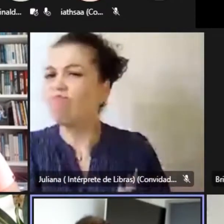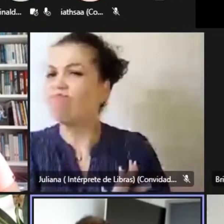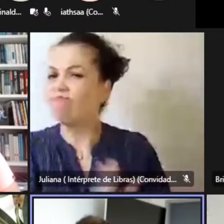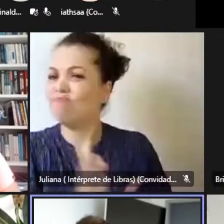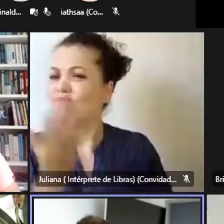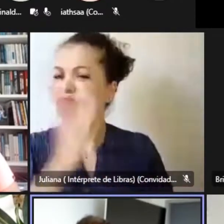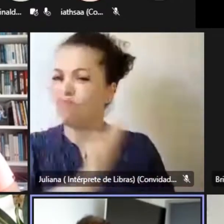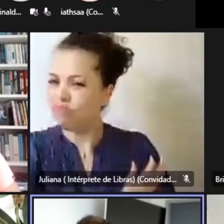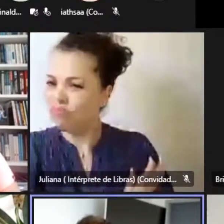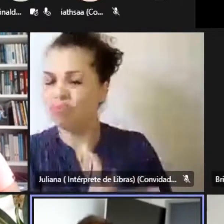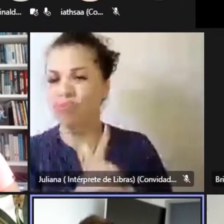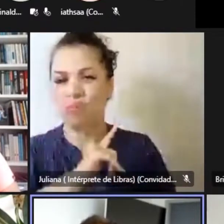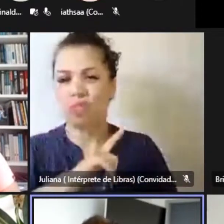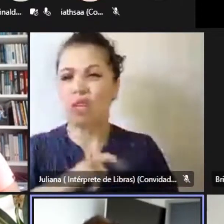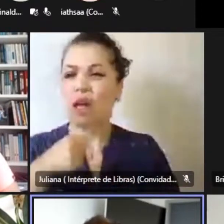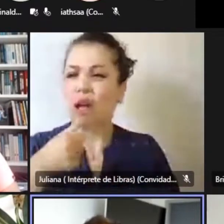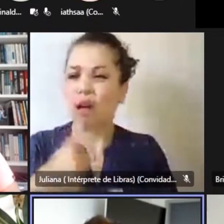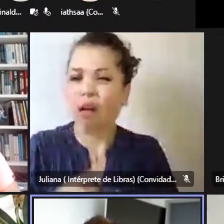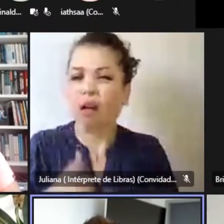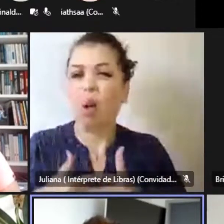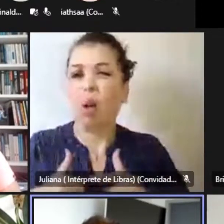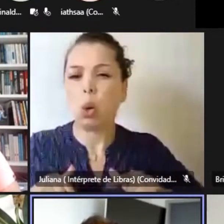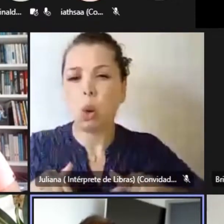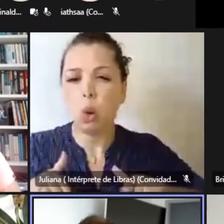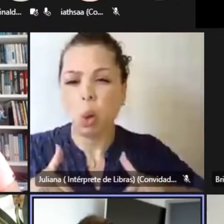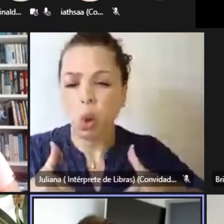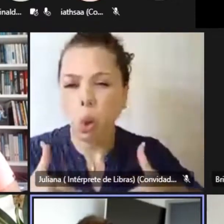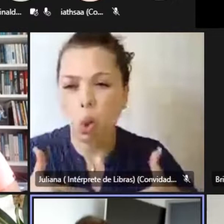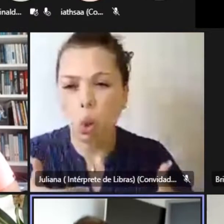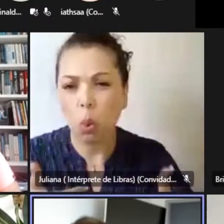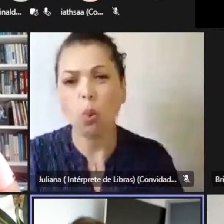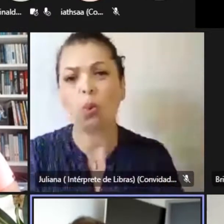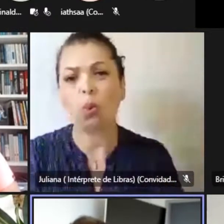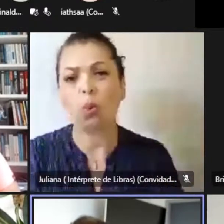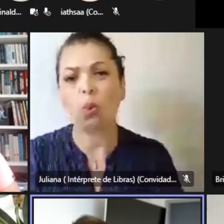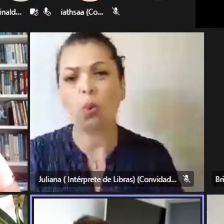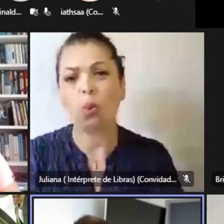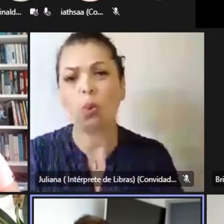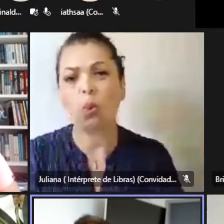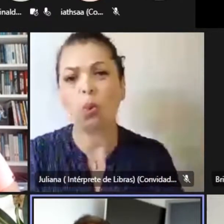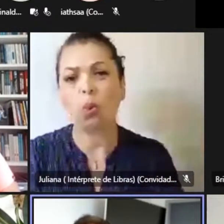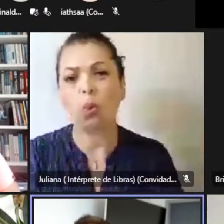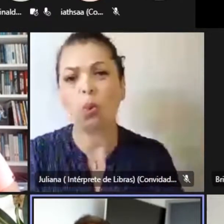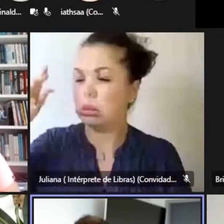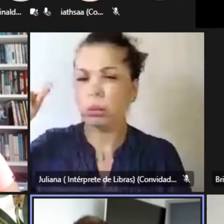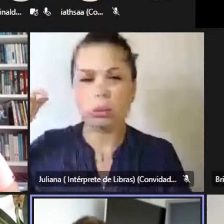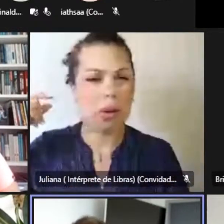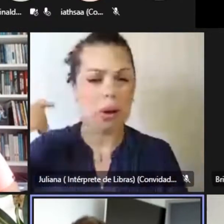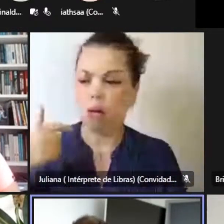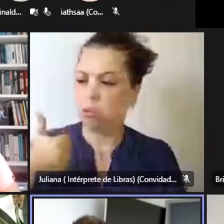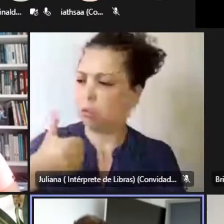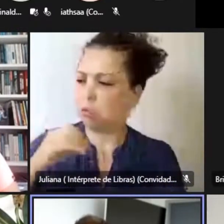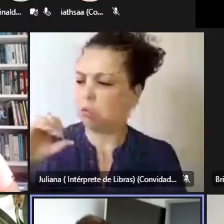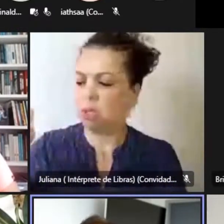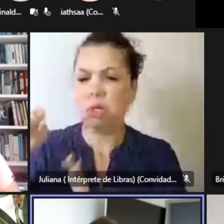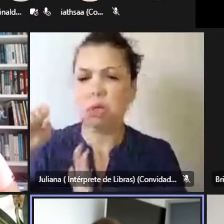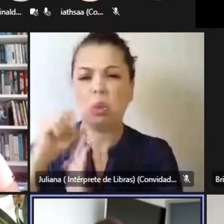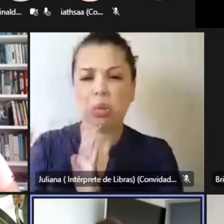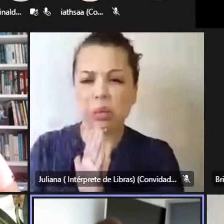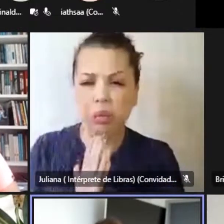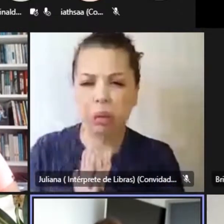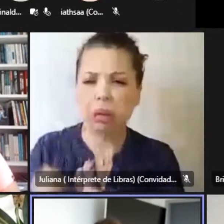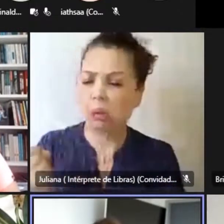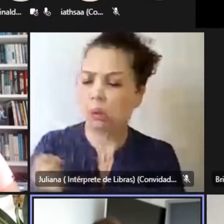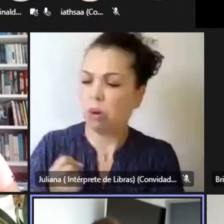essa luta, ela vem ocorrendo ao lado de milênios e séculos, e aqui